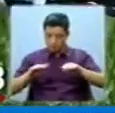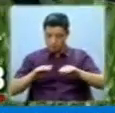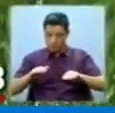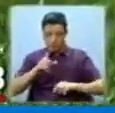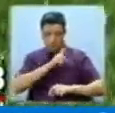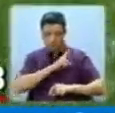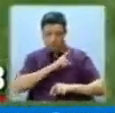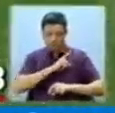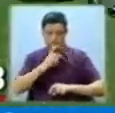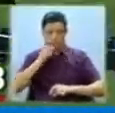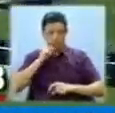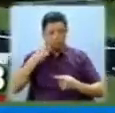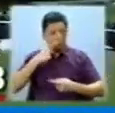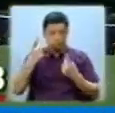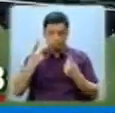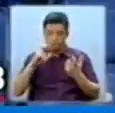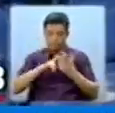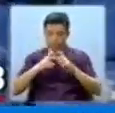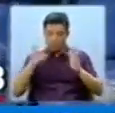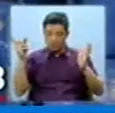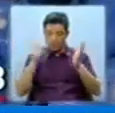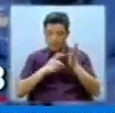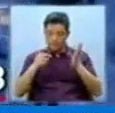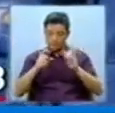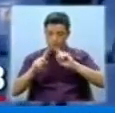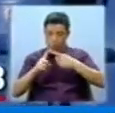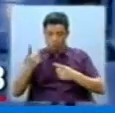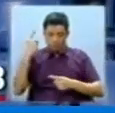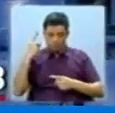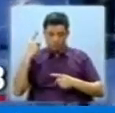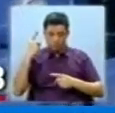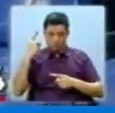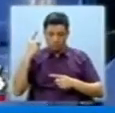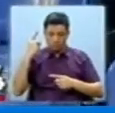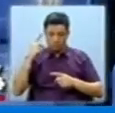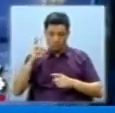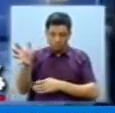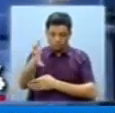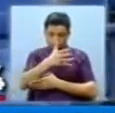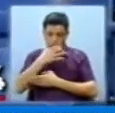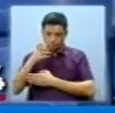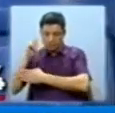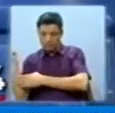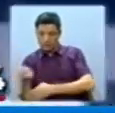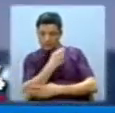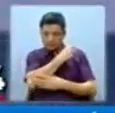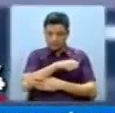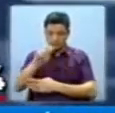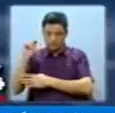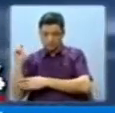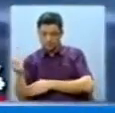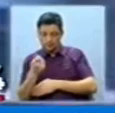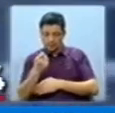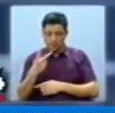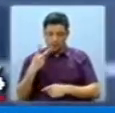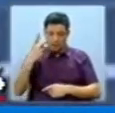privacidade até à segurança pública. Nos Estados Unidos, o ano passado, um drone caiu nas bancadas do torneio de ténis US Open. E há 2 anos, o